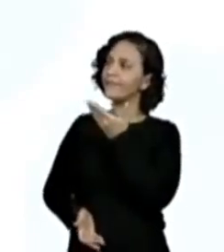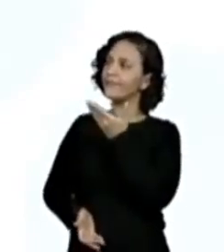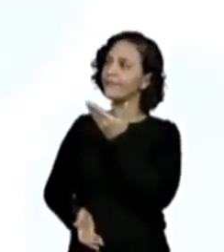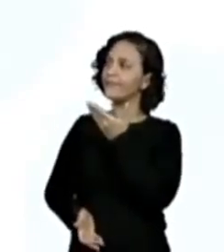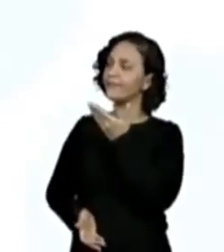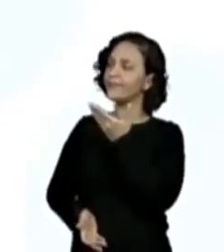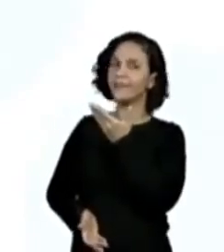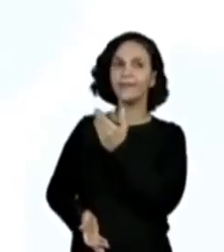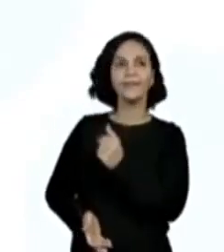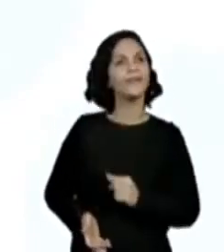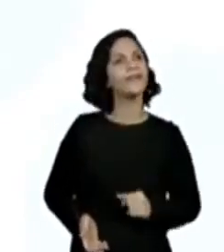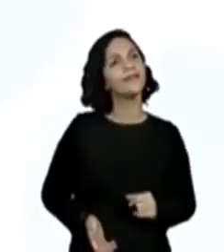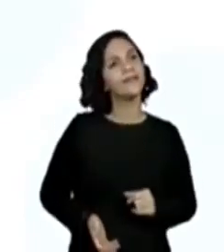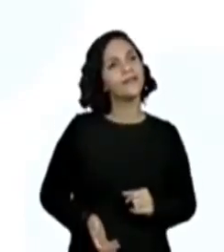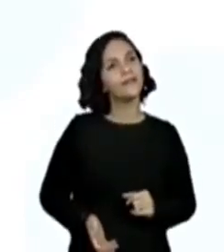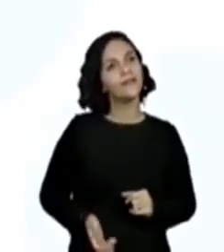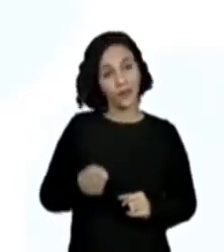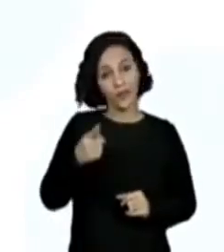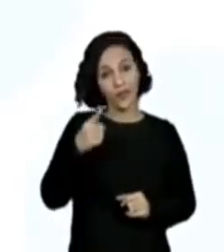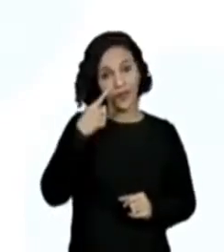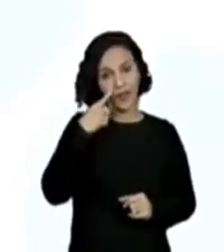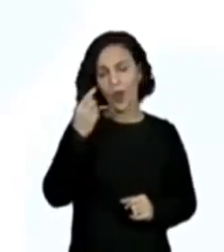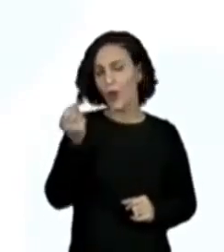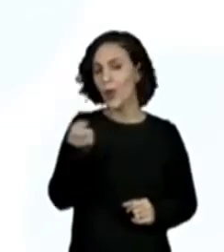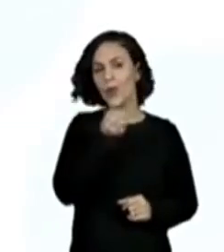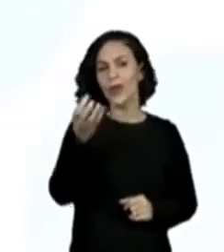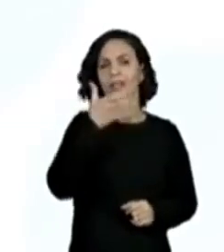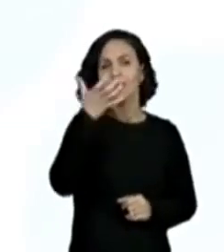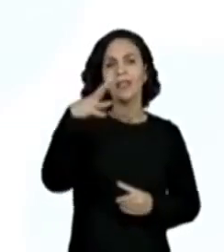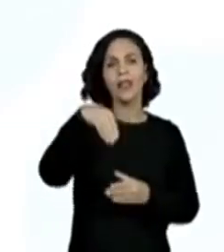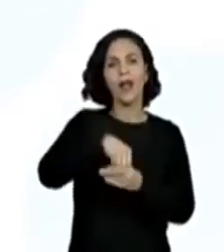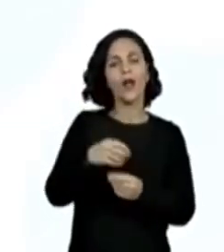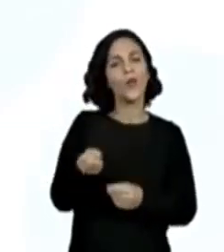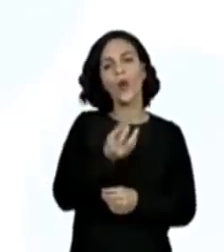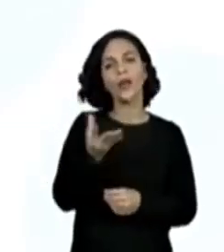maçã. Deem uma olhadinha aí na caixa de maçã.